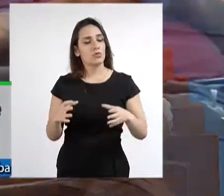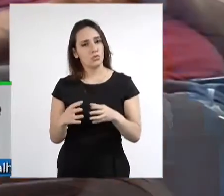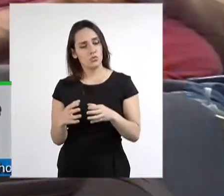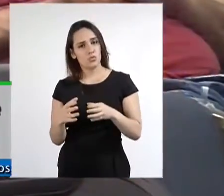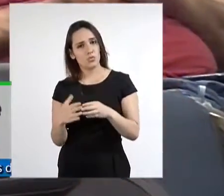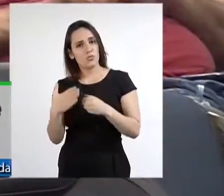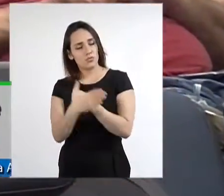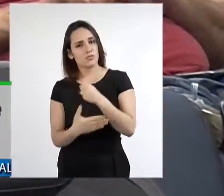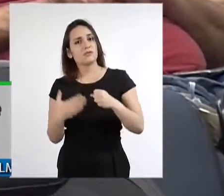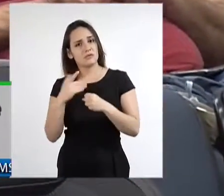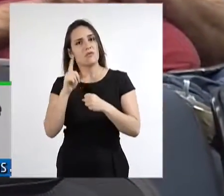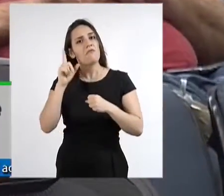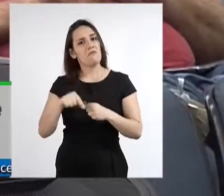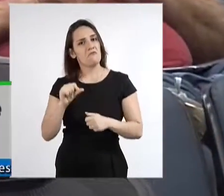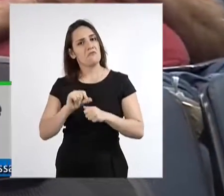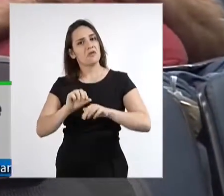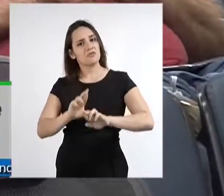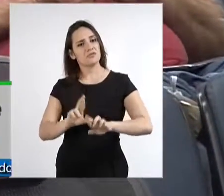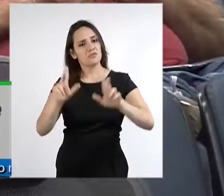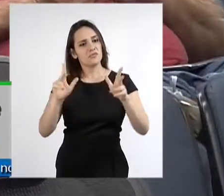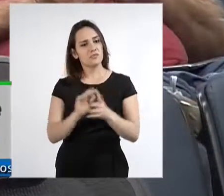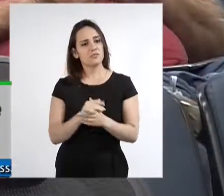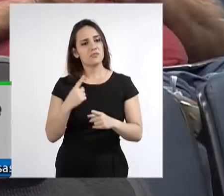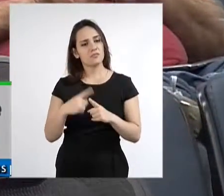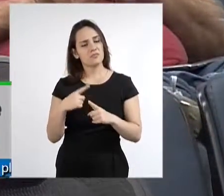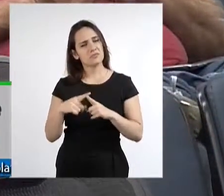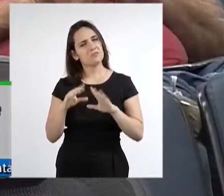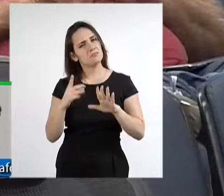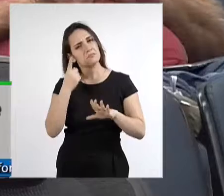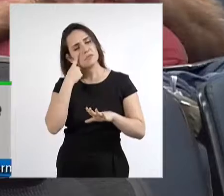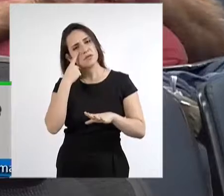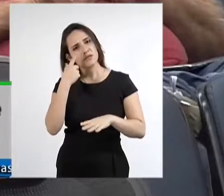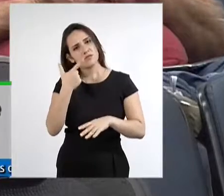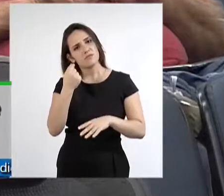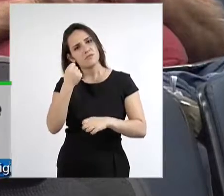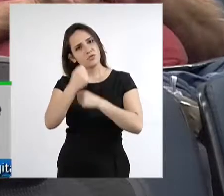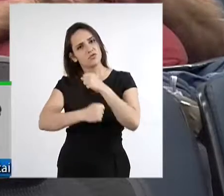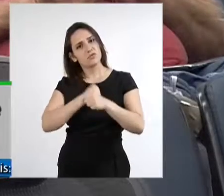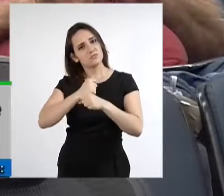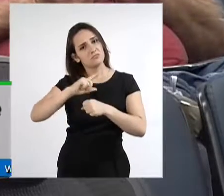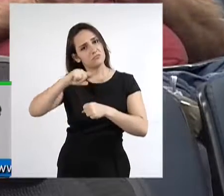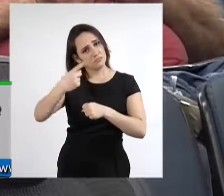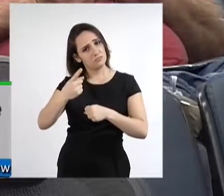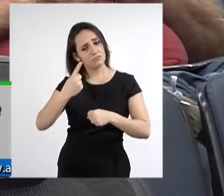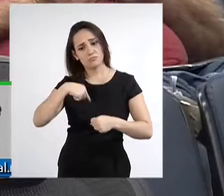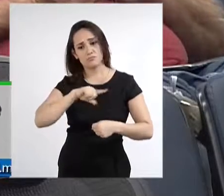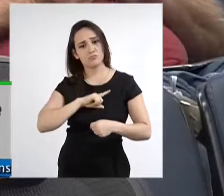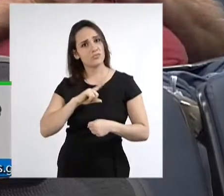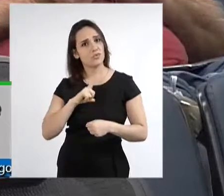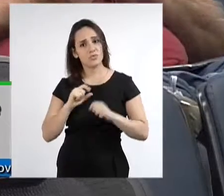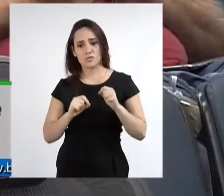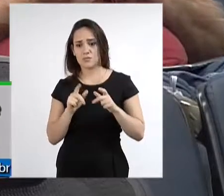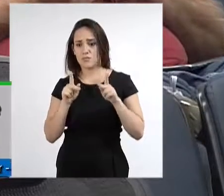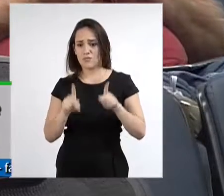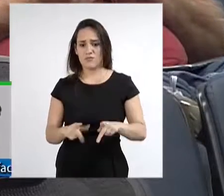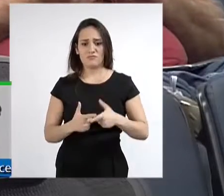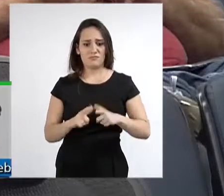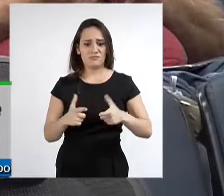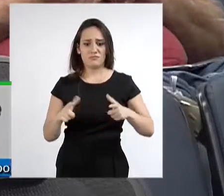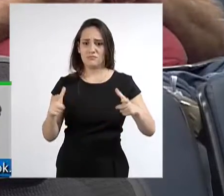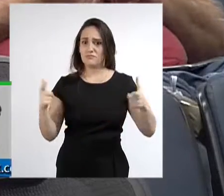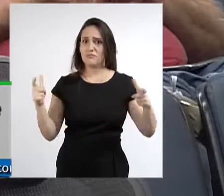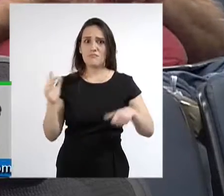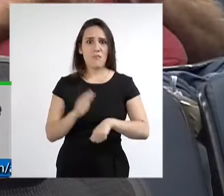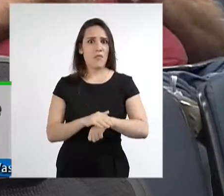vai fazer muita diferença, até porque daqui 20 anos, mais ou menos, nós teremos a maior população desse país, 20, 25 anos,